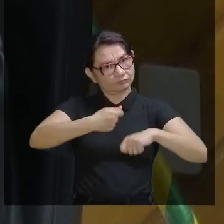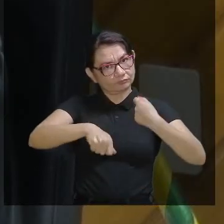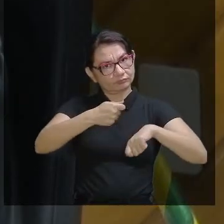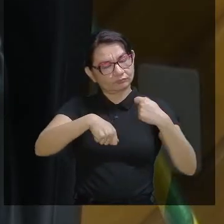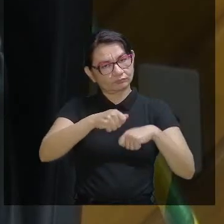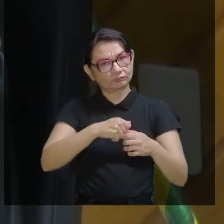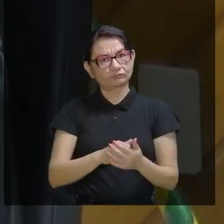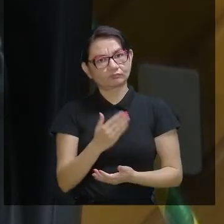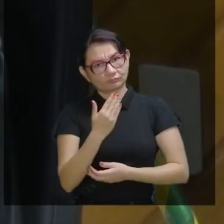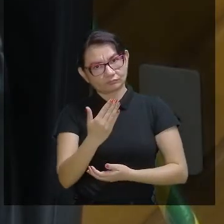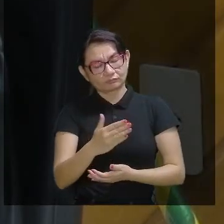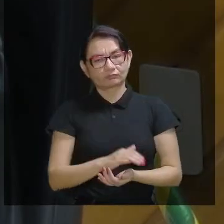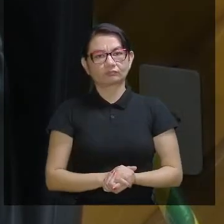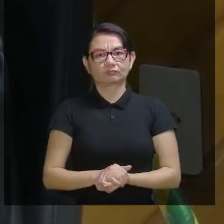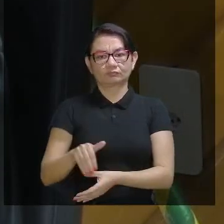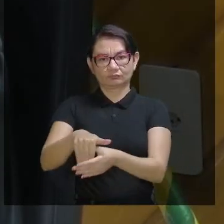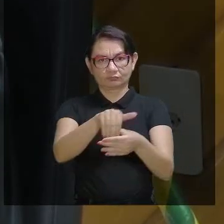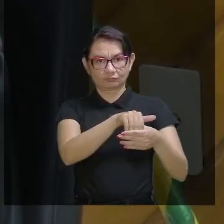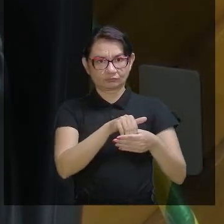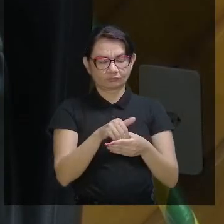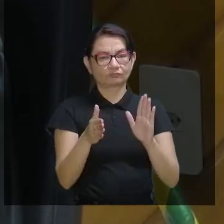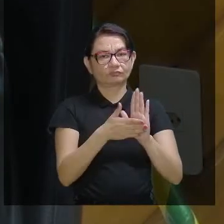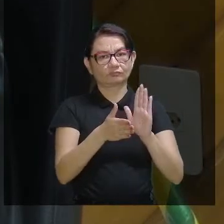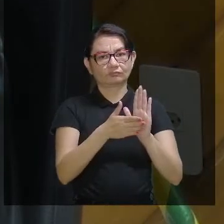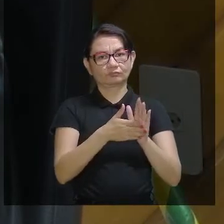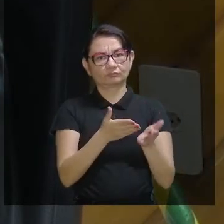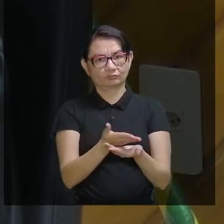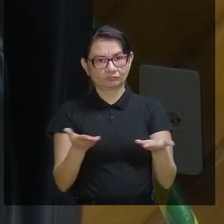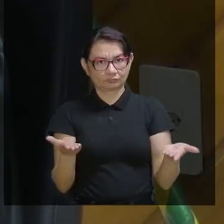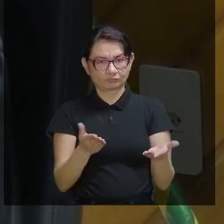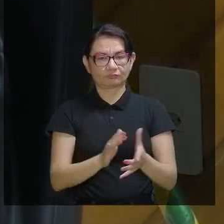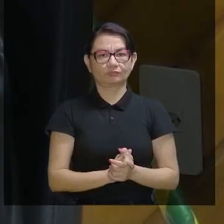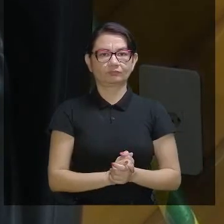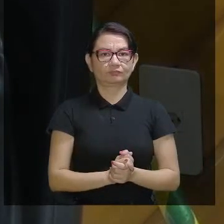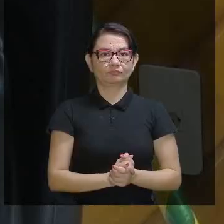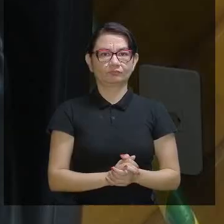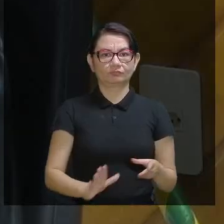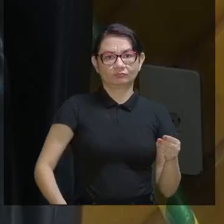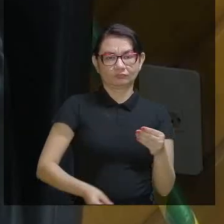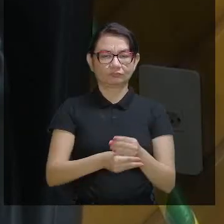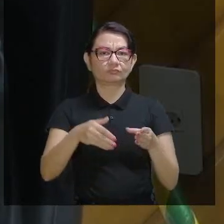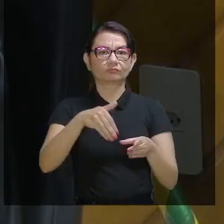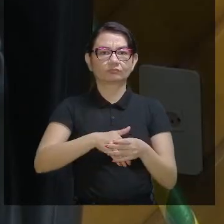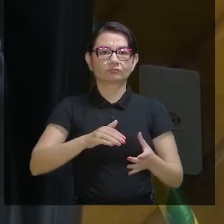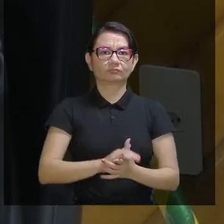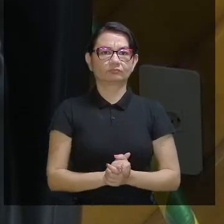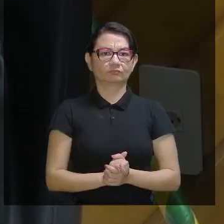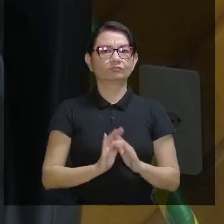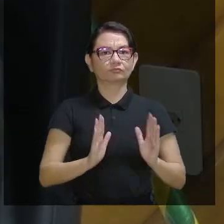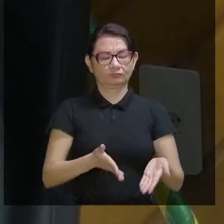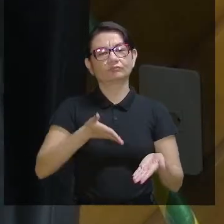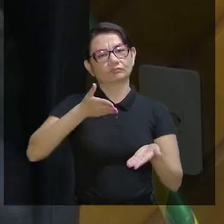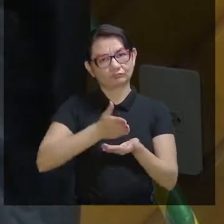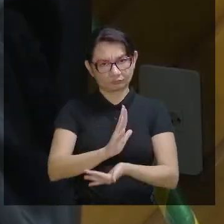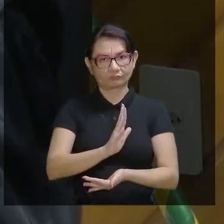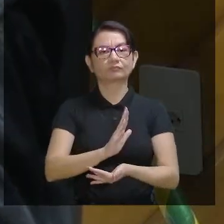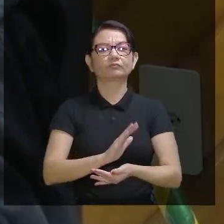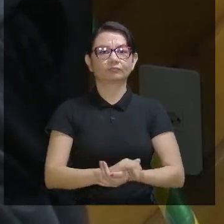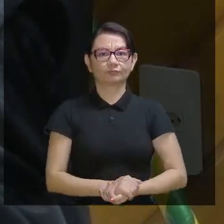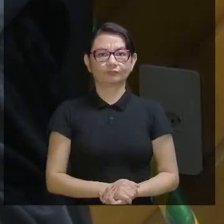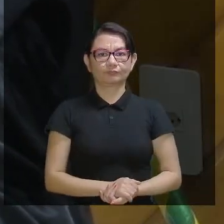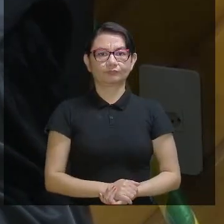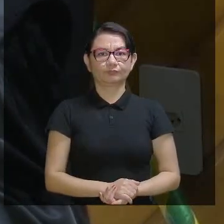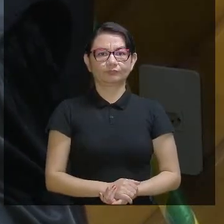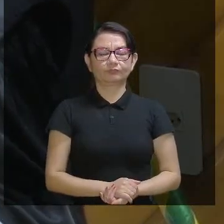E ante o exposto, eu submeto às ilustres pares a proposta de resolução nos termos anexo e voto, desde já, pela sua